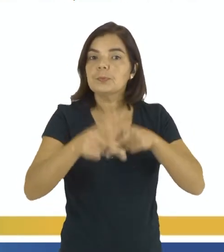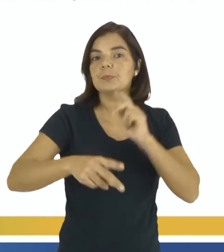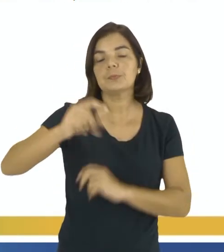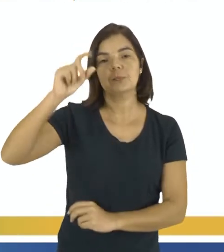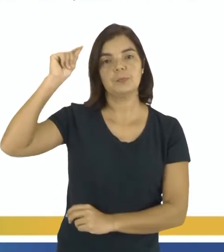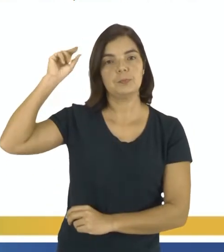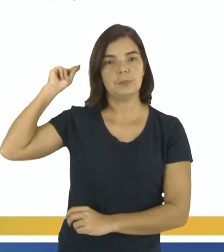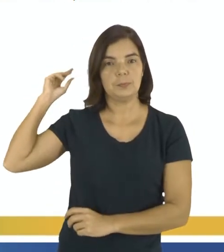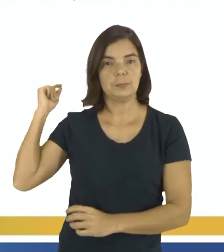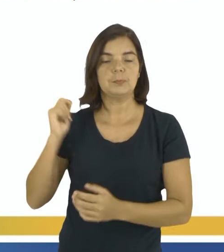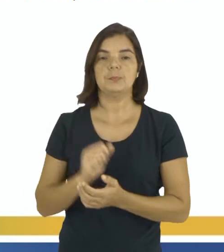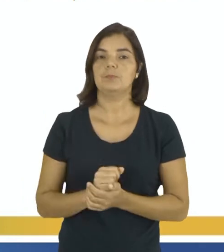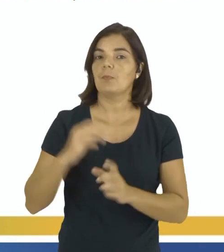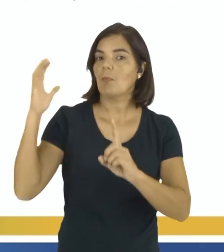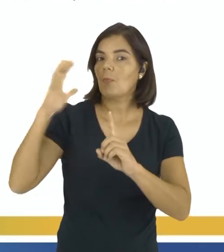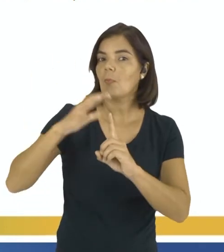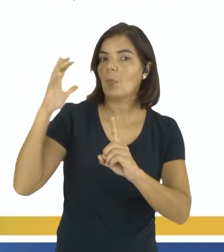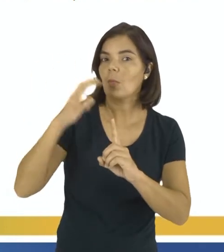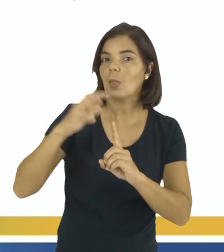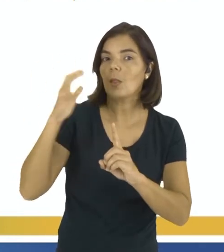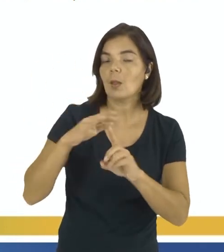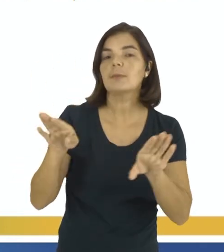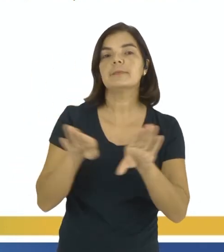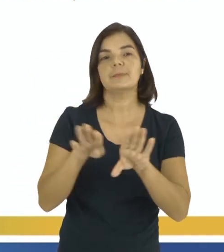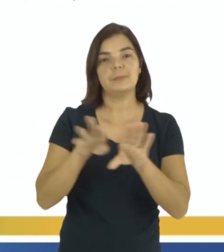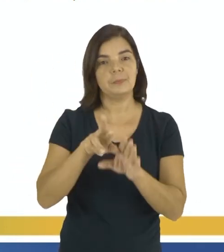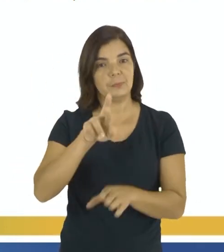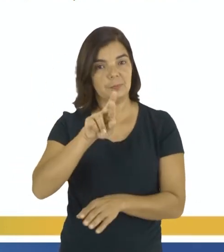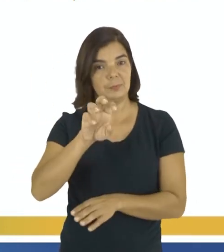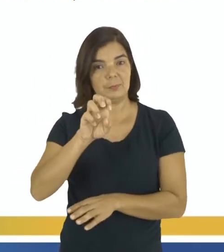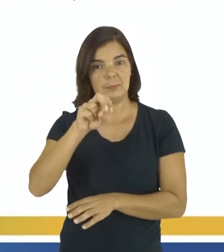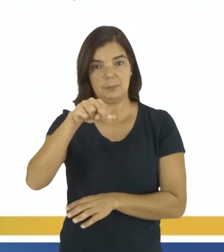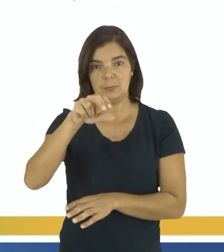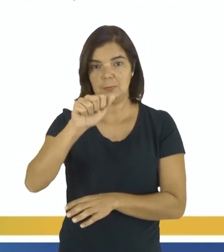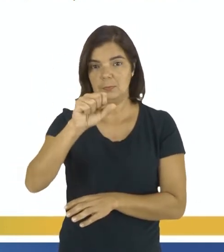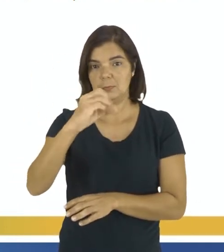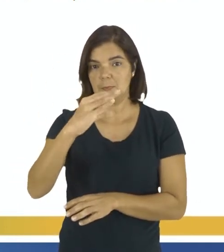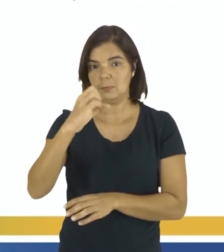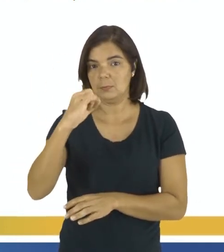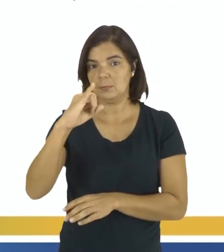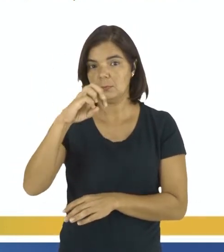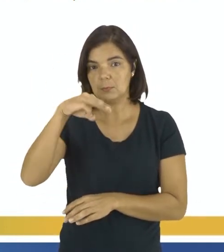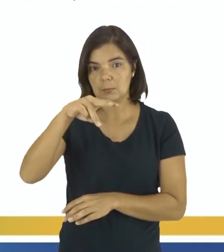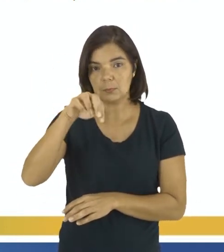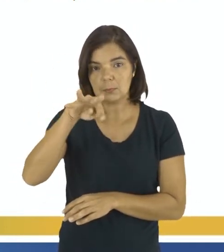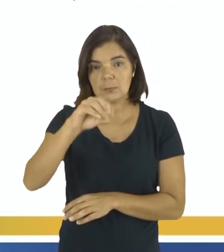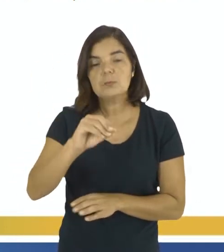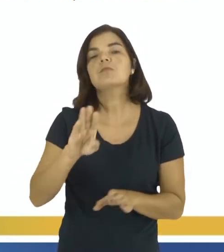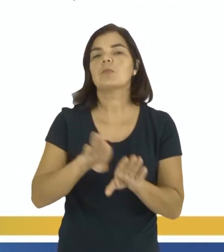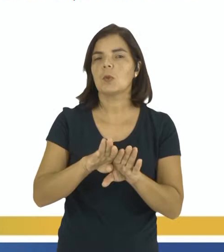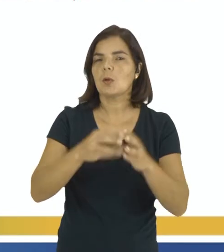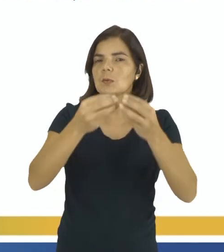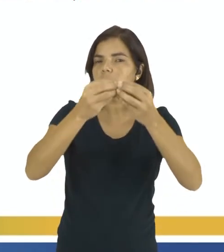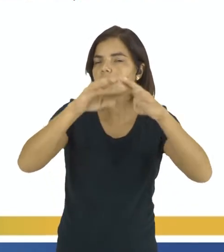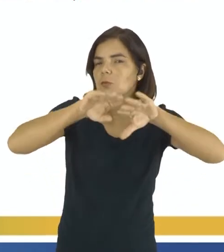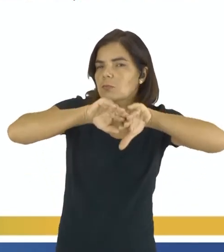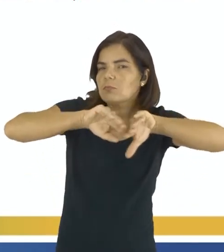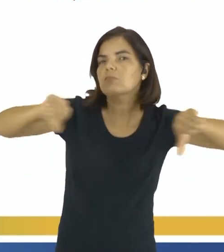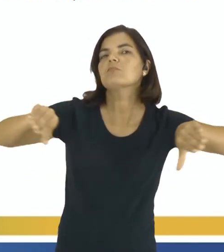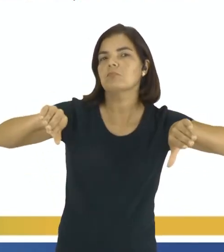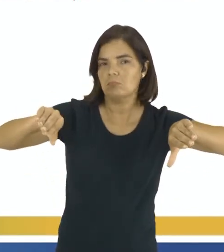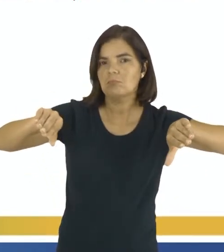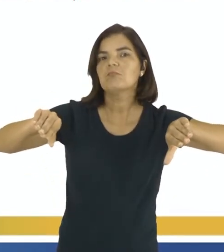época. A influência do renascimento cultural, como eu falei para vocês, no sentido de romper com o